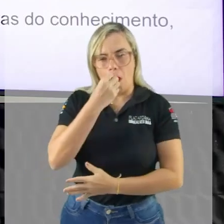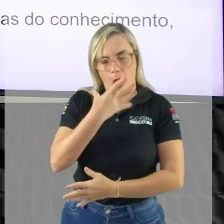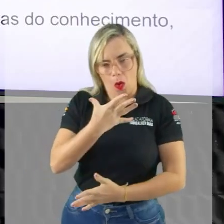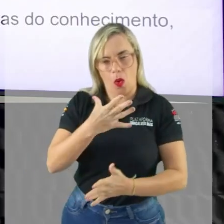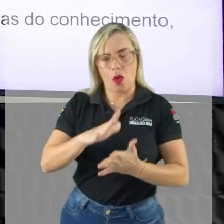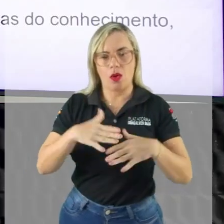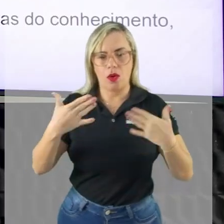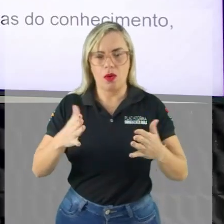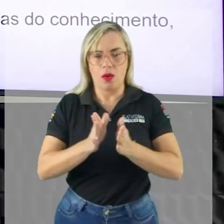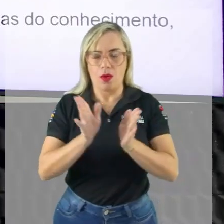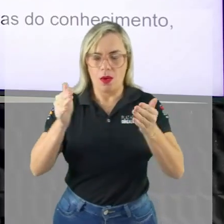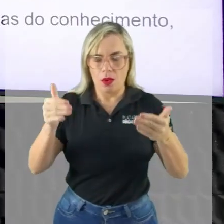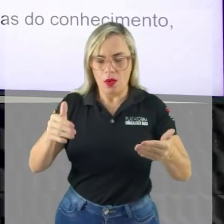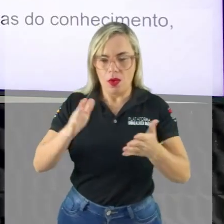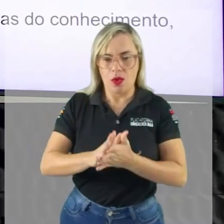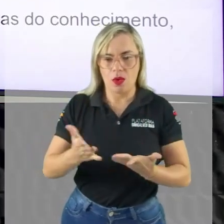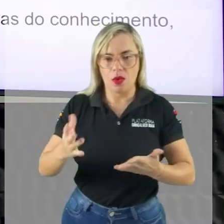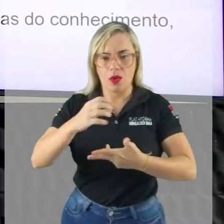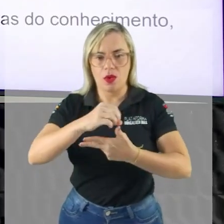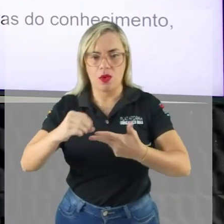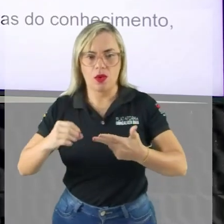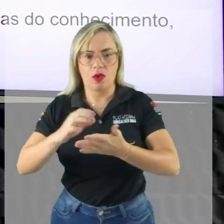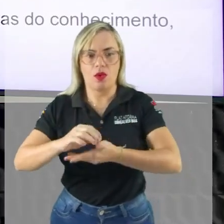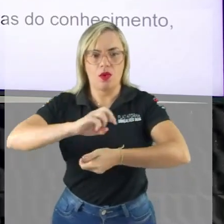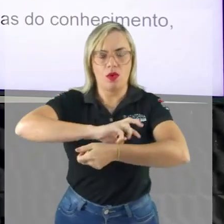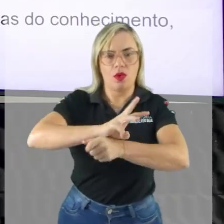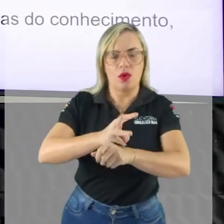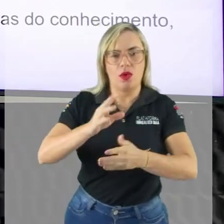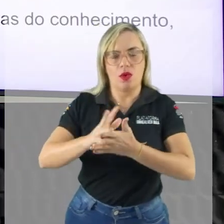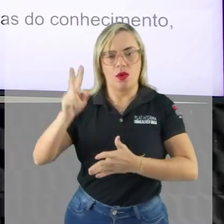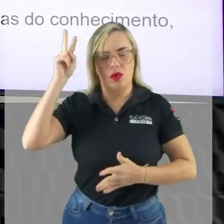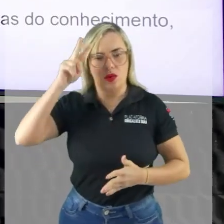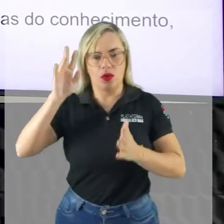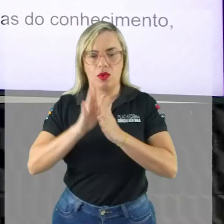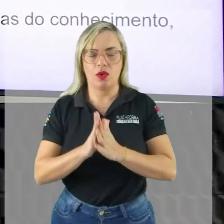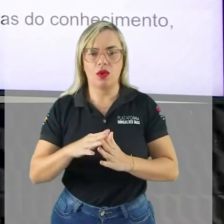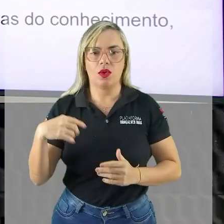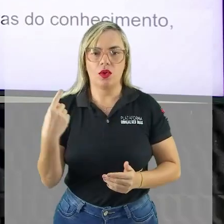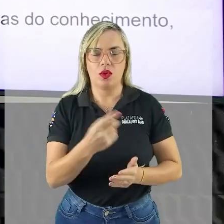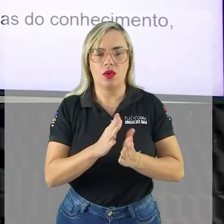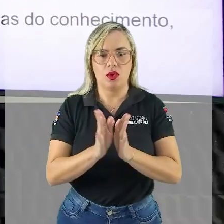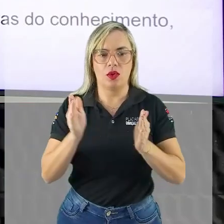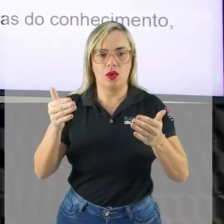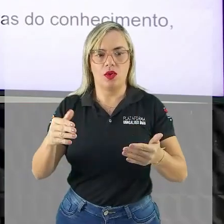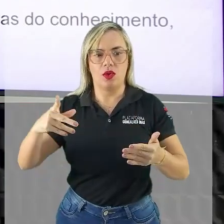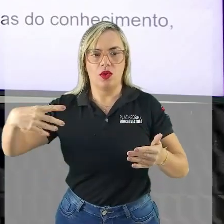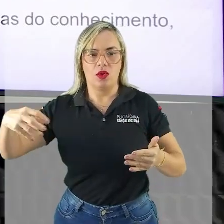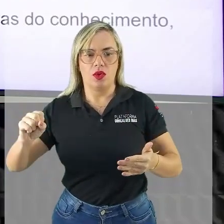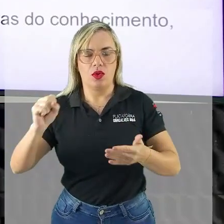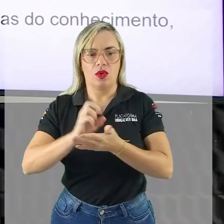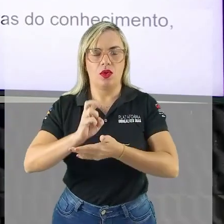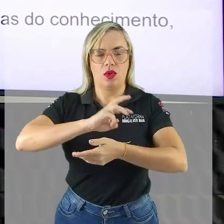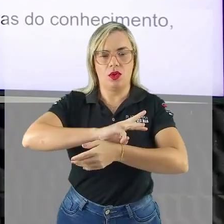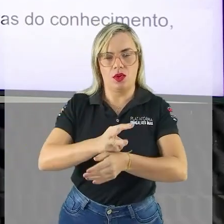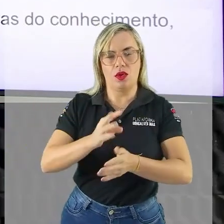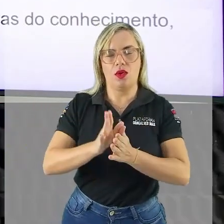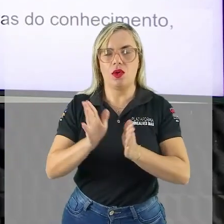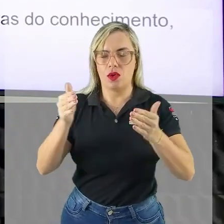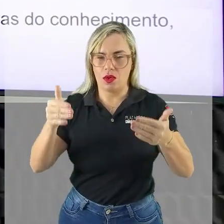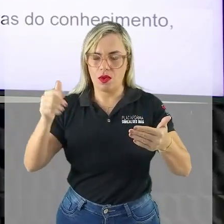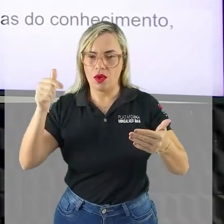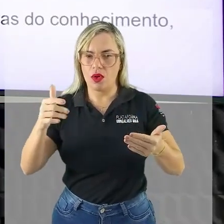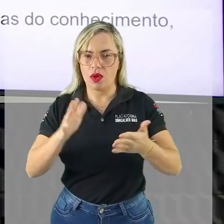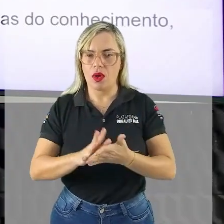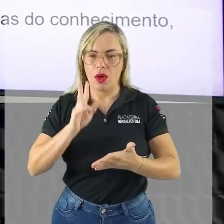muito observado, tanto no Enem quanto na UEMA. Lembrando que o nosso foco aqui é o programa Paz da UEMA, e isso é muito